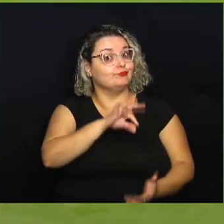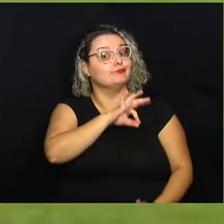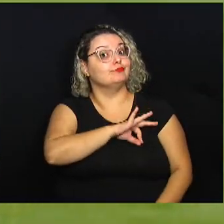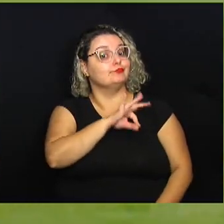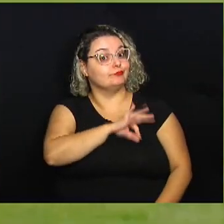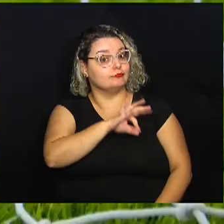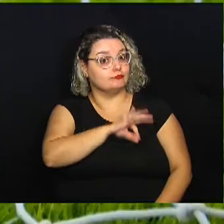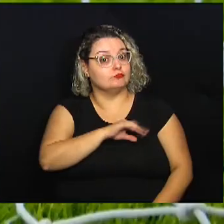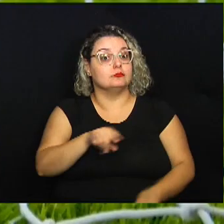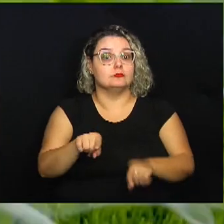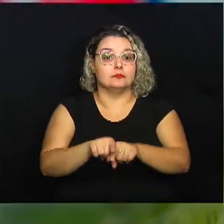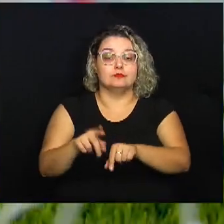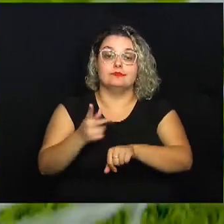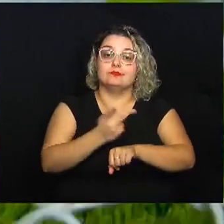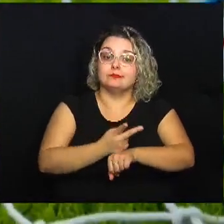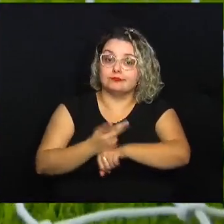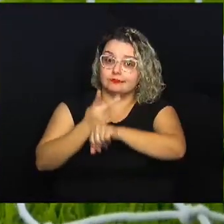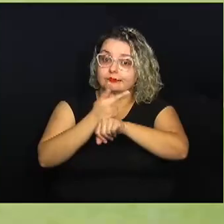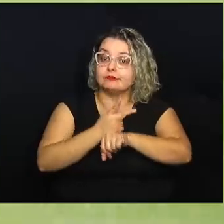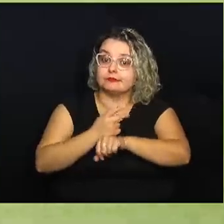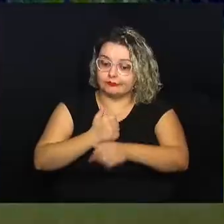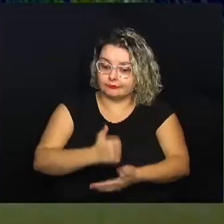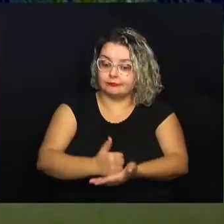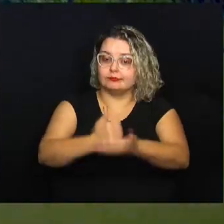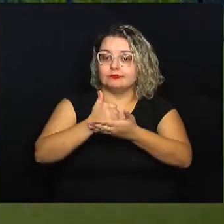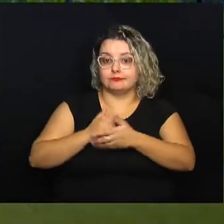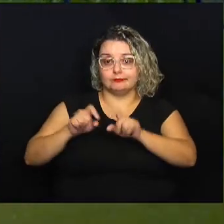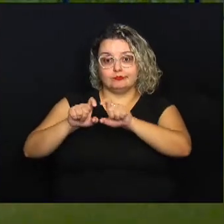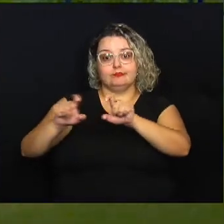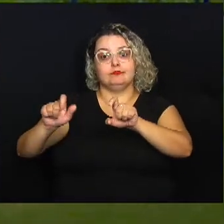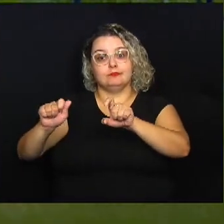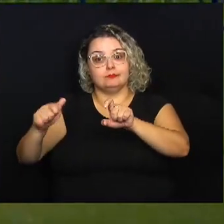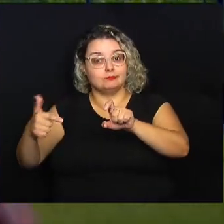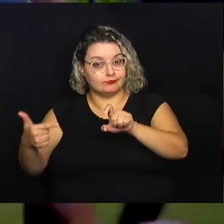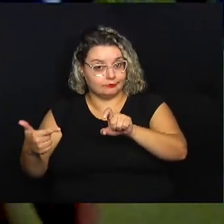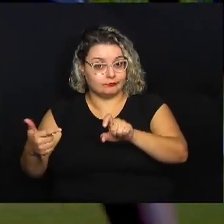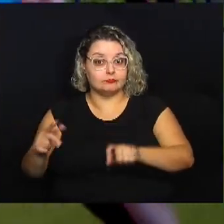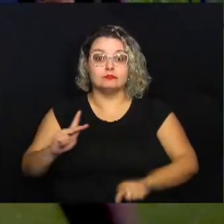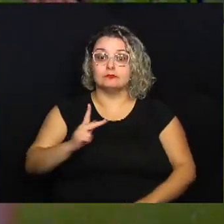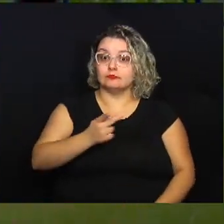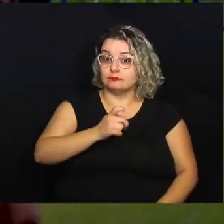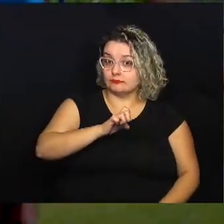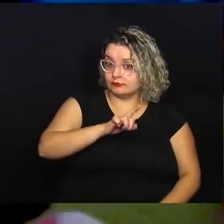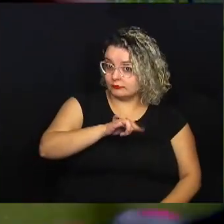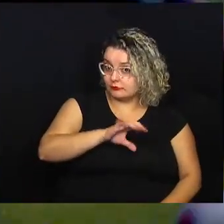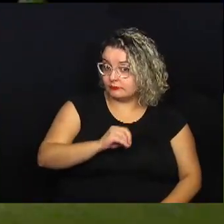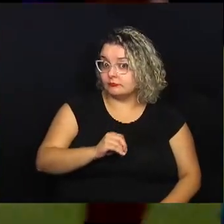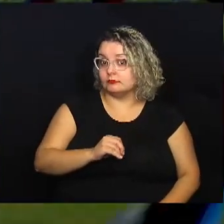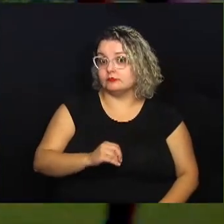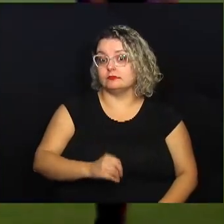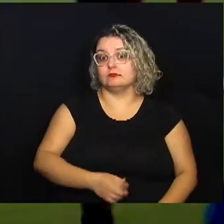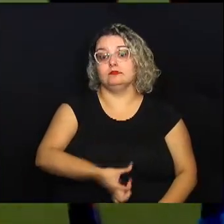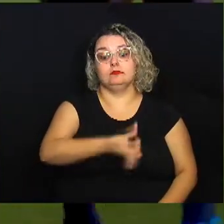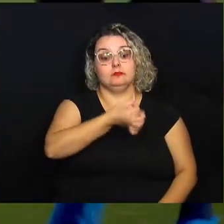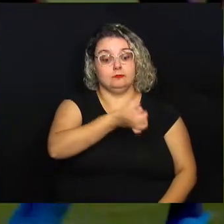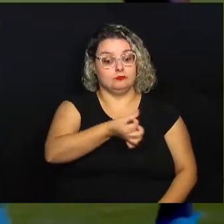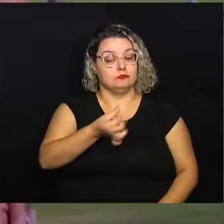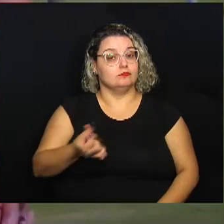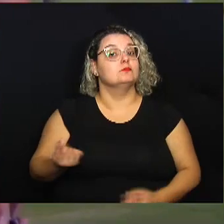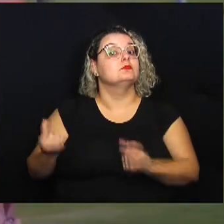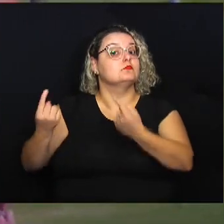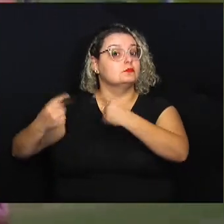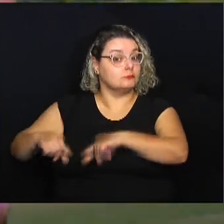da premiação pelo título da Série A2. Hélio dos Anjos comandou a Ponte em 66